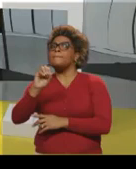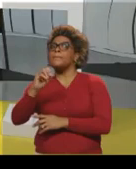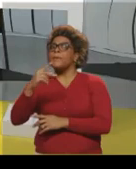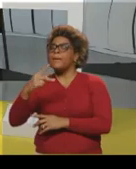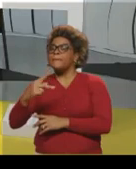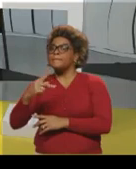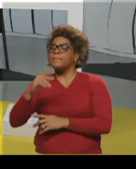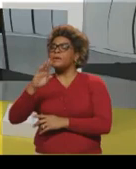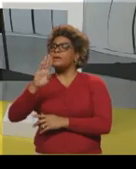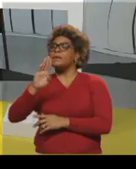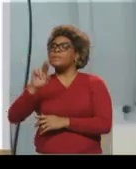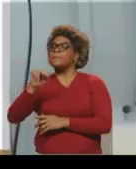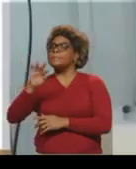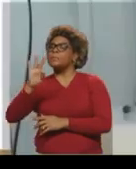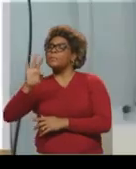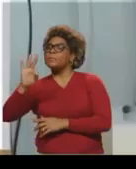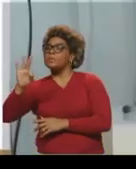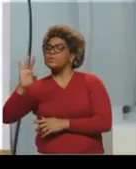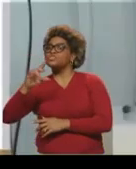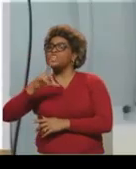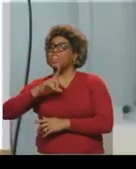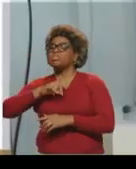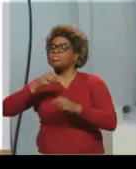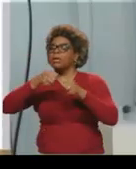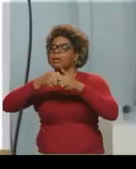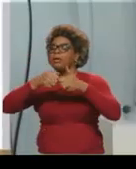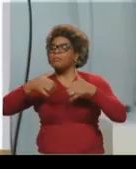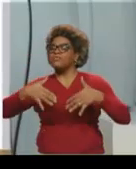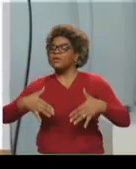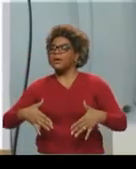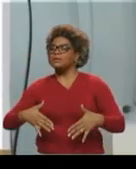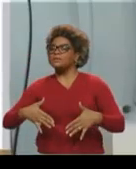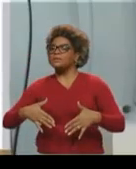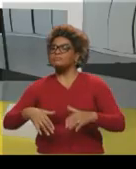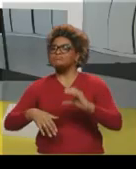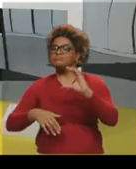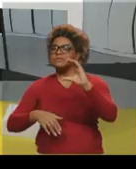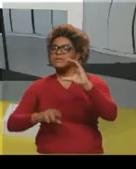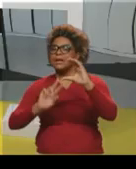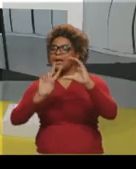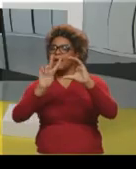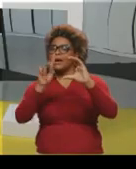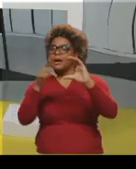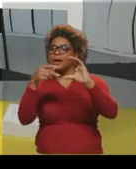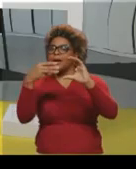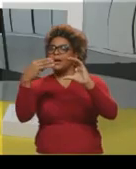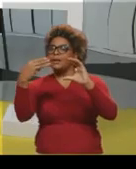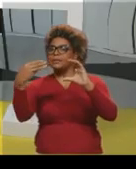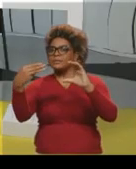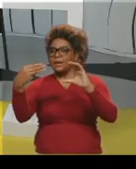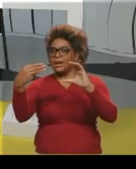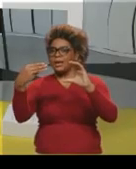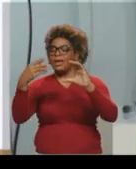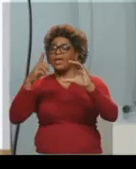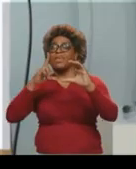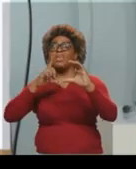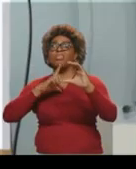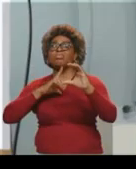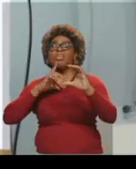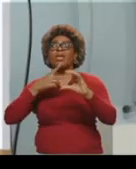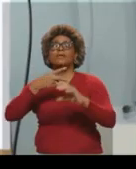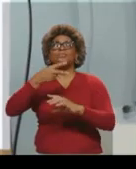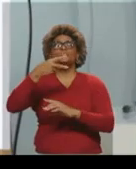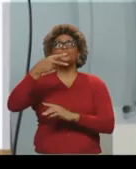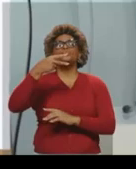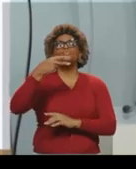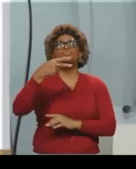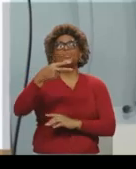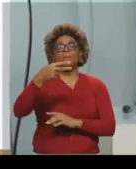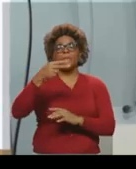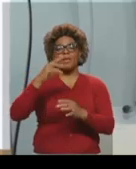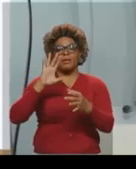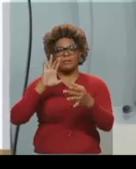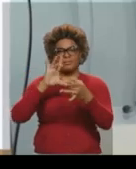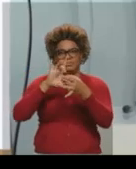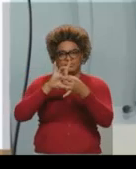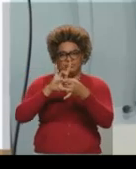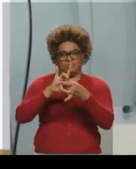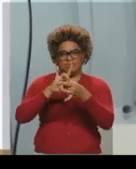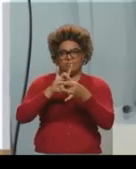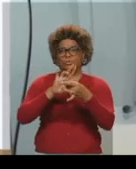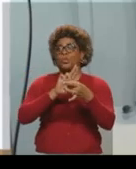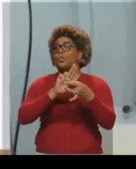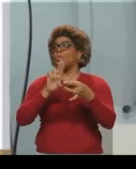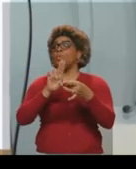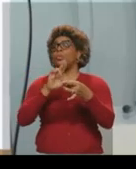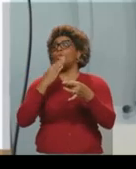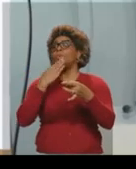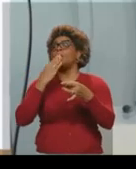uma ramificação aqui, um CH3. Ótimo, e temos dupla ligação. Então, qual que é o nome